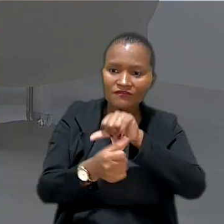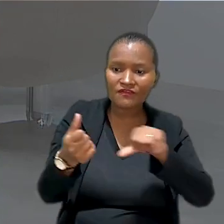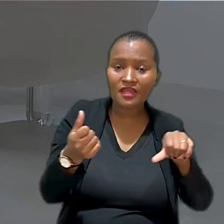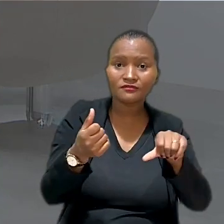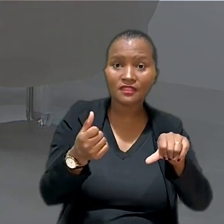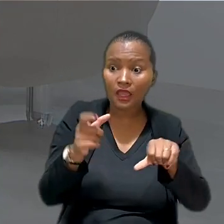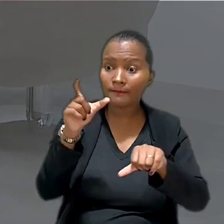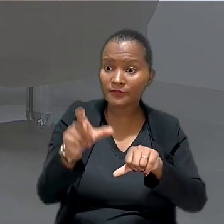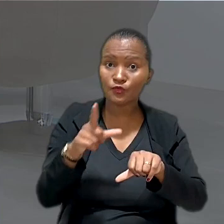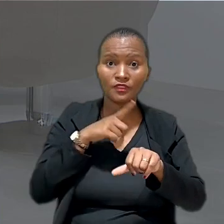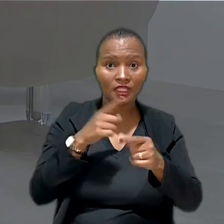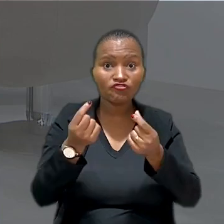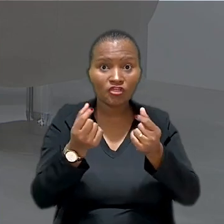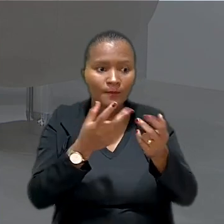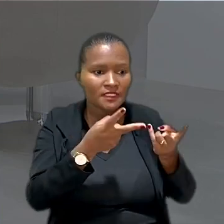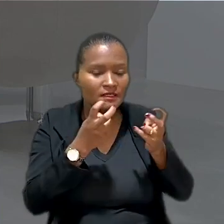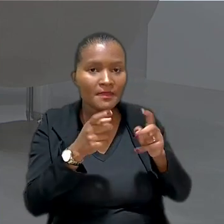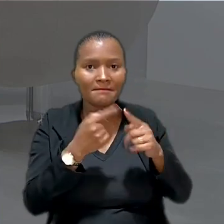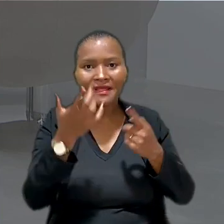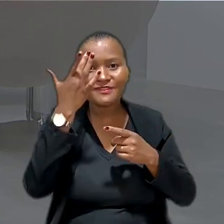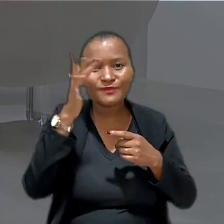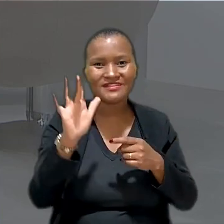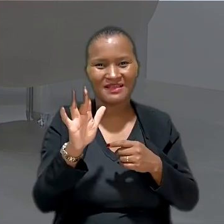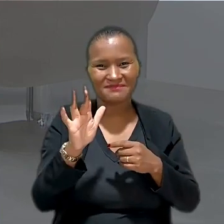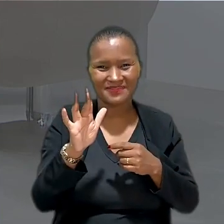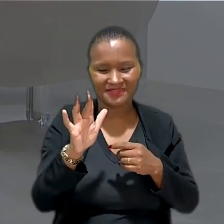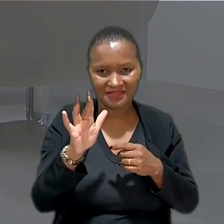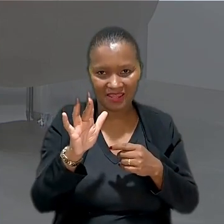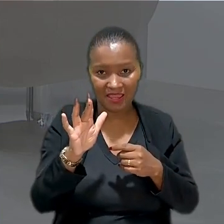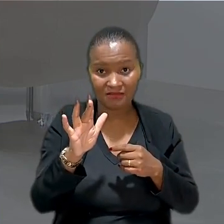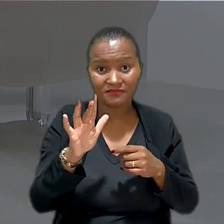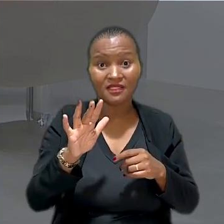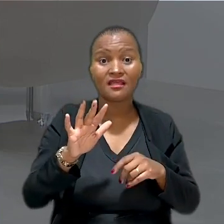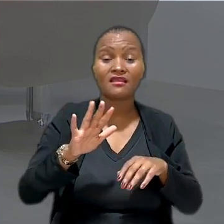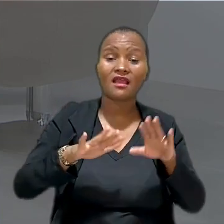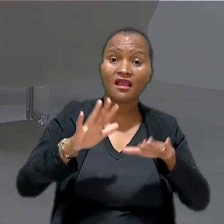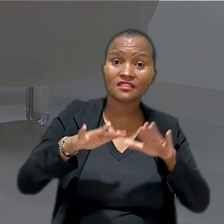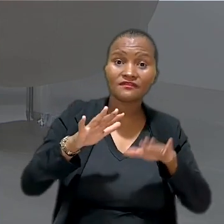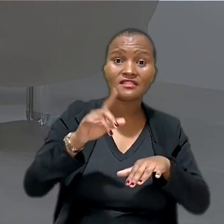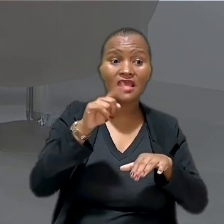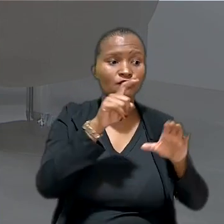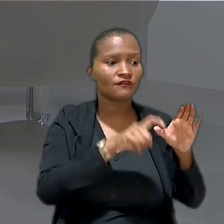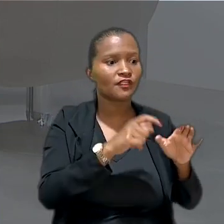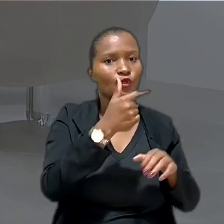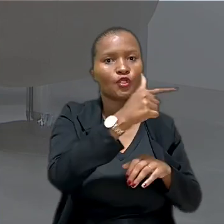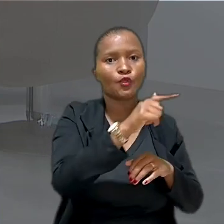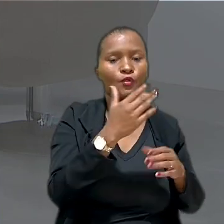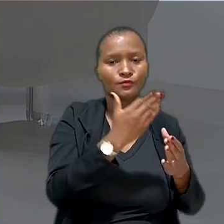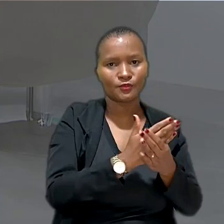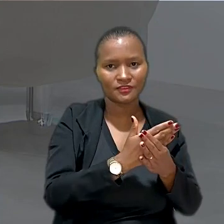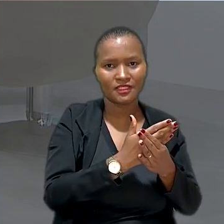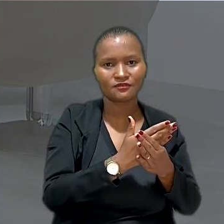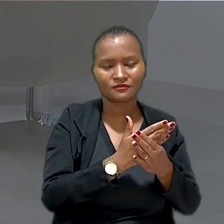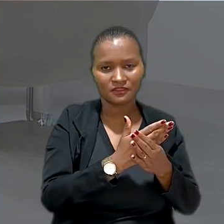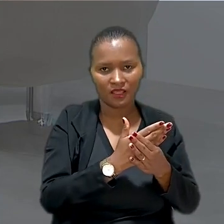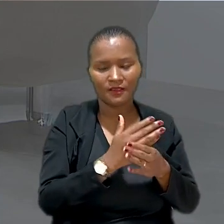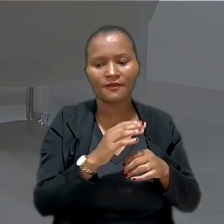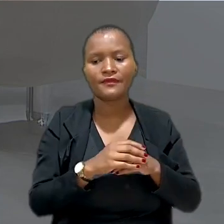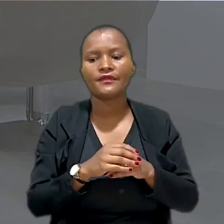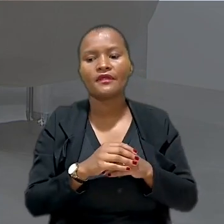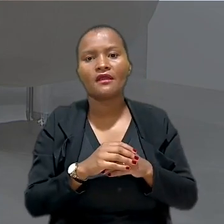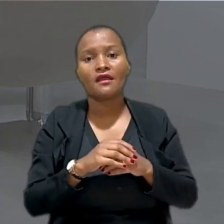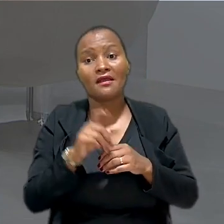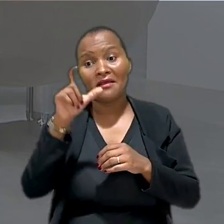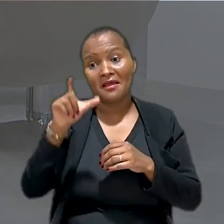seja o seu titular. E, muitas vezes, esse titular é um devedor em outro processo. Então, imagine, A tem um dinheiro guardado que ele